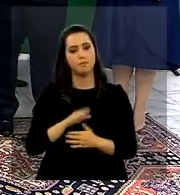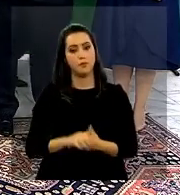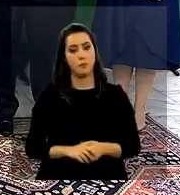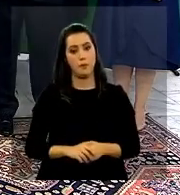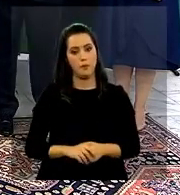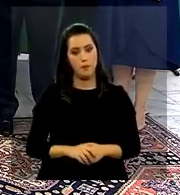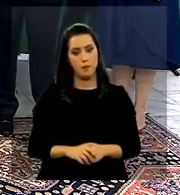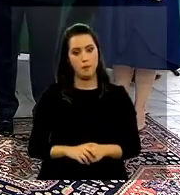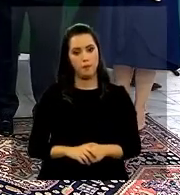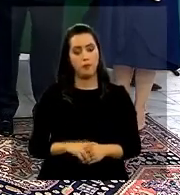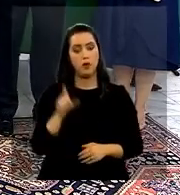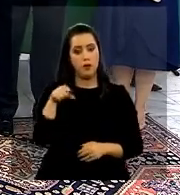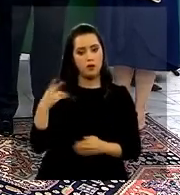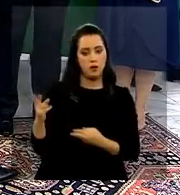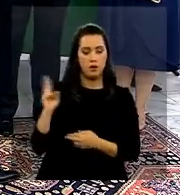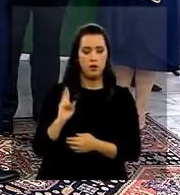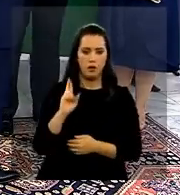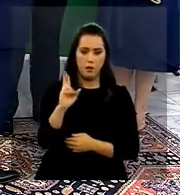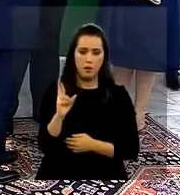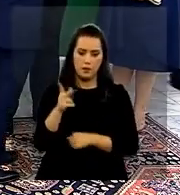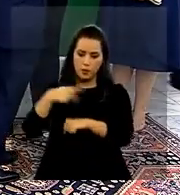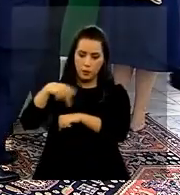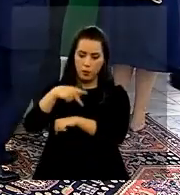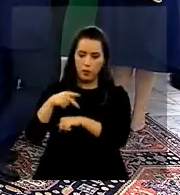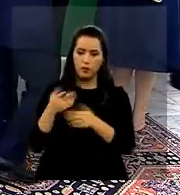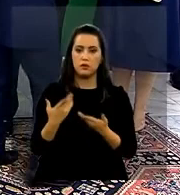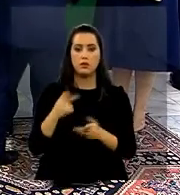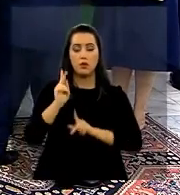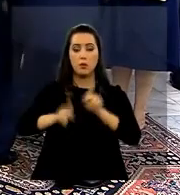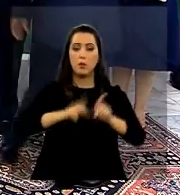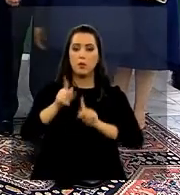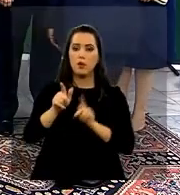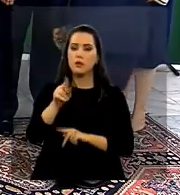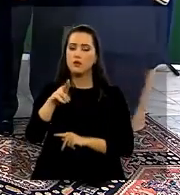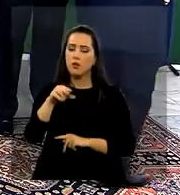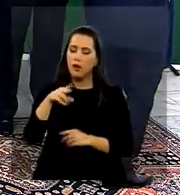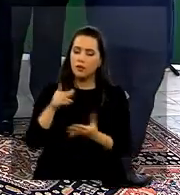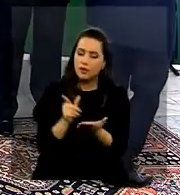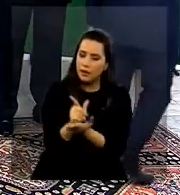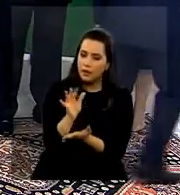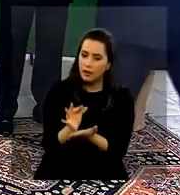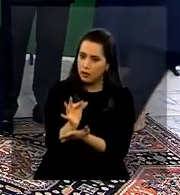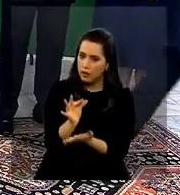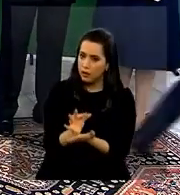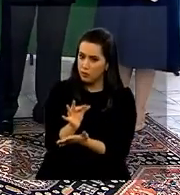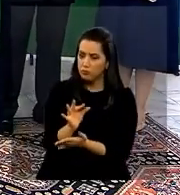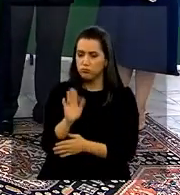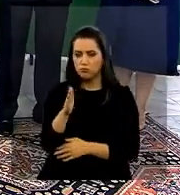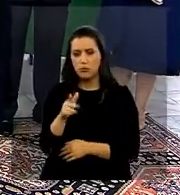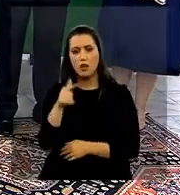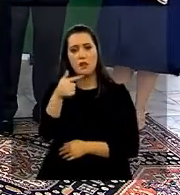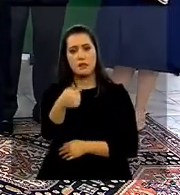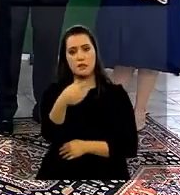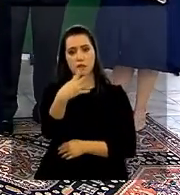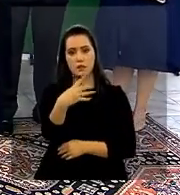Ele veio representar o seu país. A população da Guiana é de 740